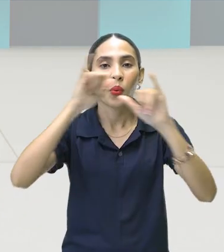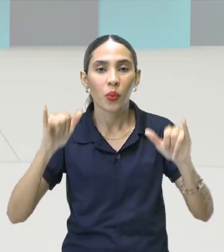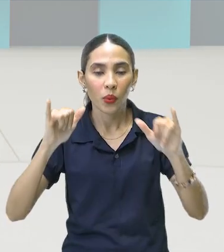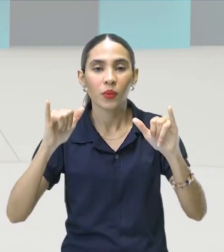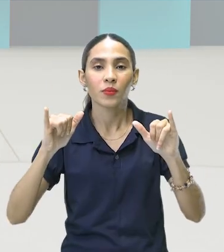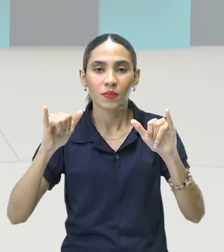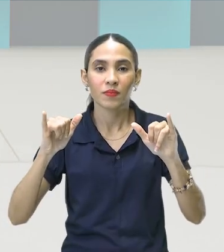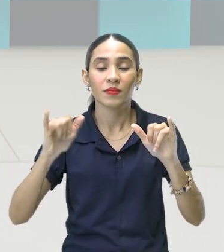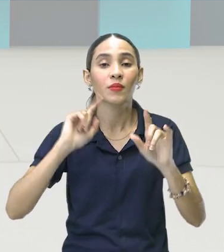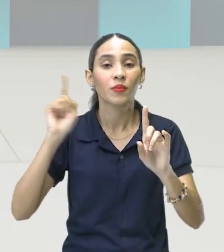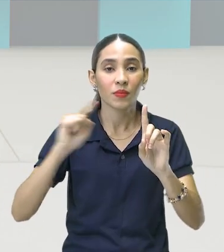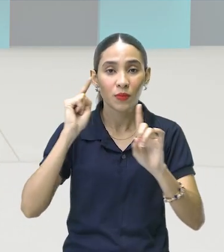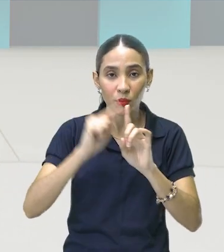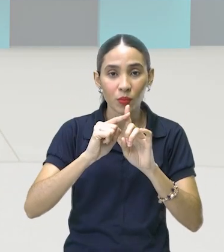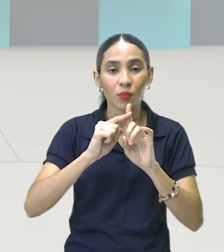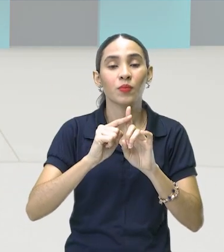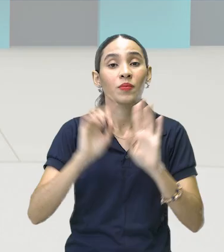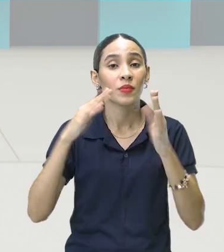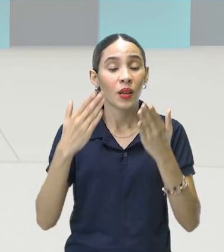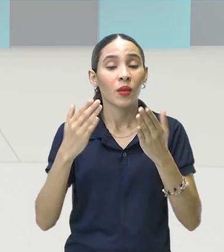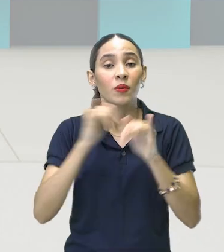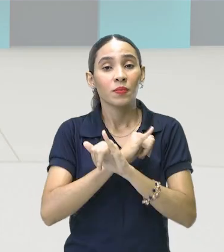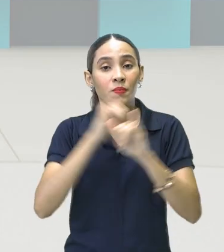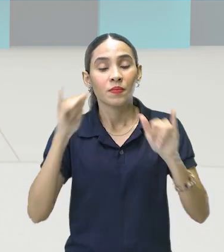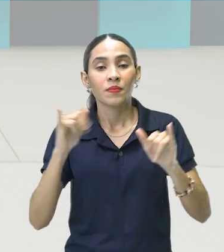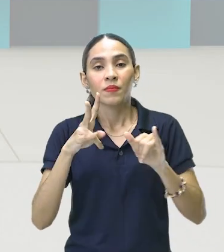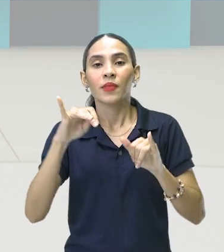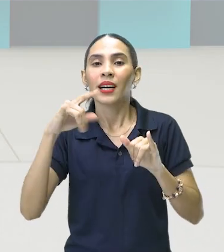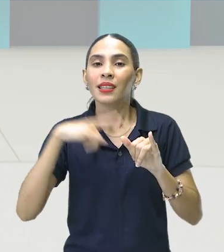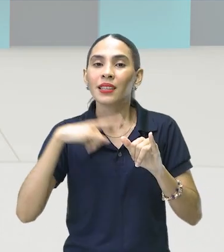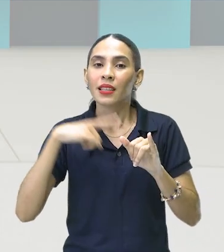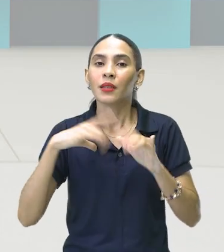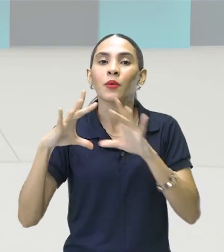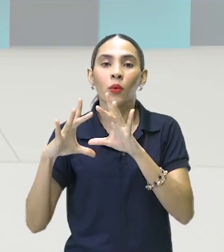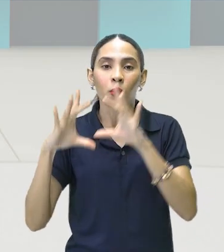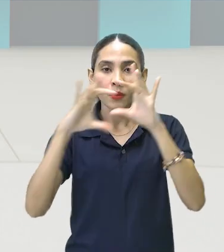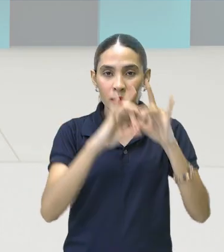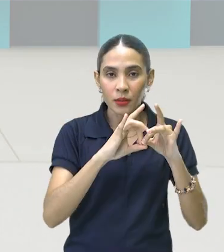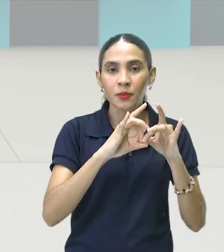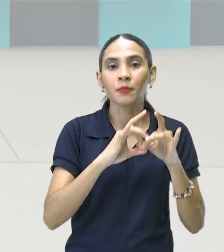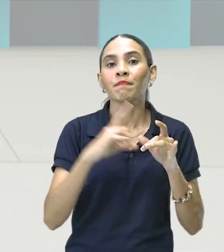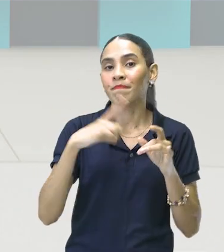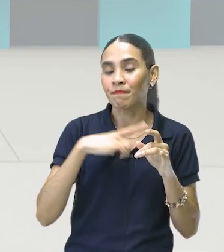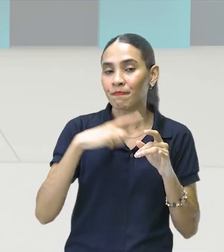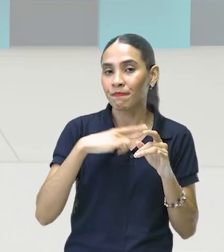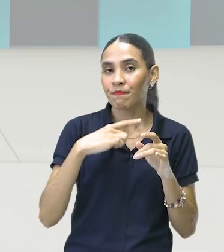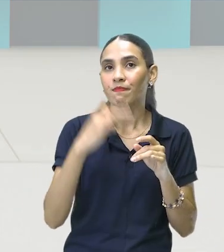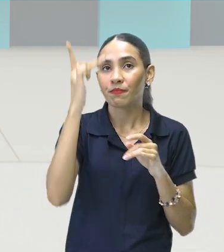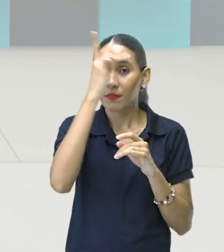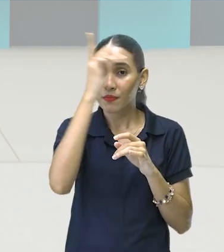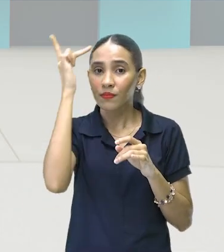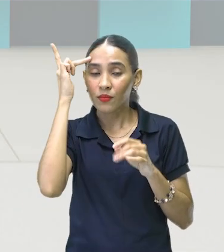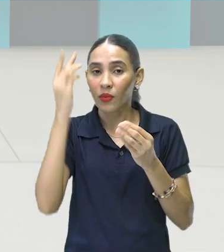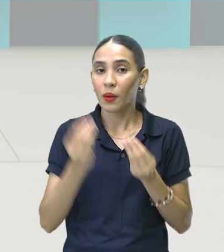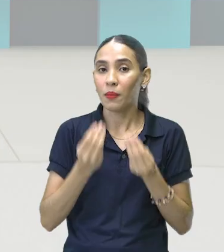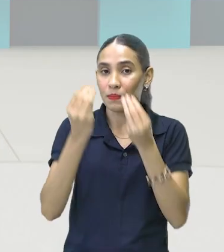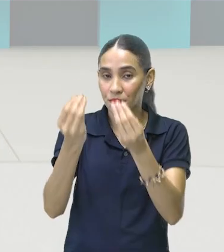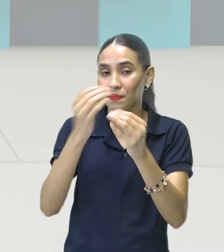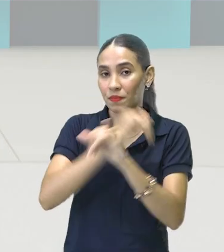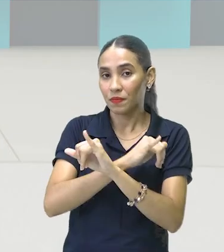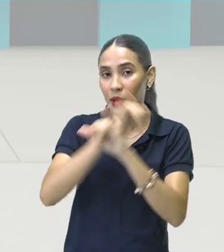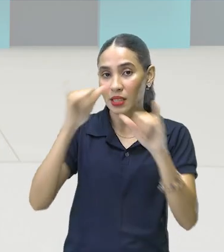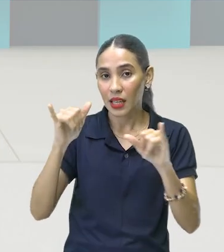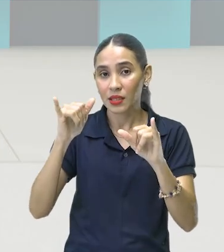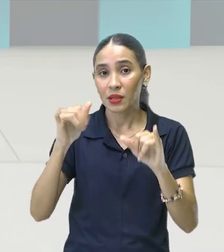mensagem. Essa mensagem, ela vai ter um contexto. Tem alguém que está passando a mensagem